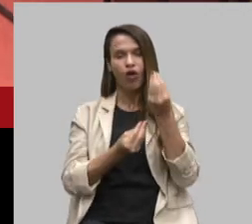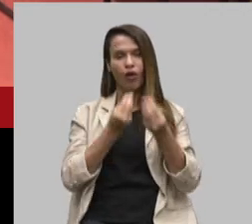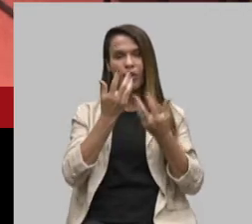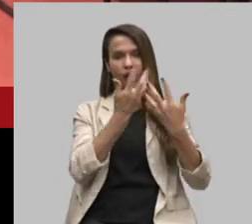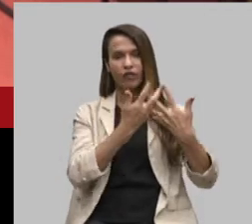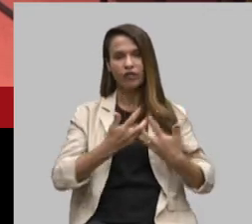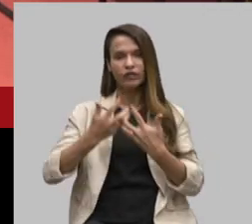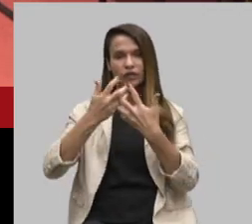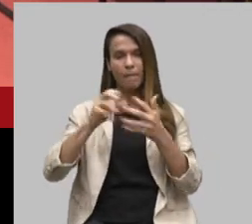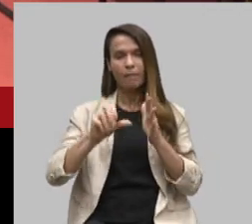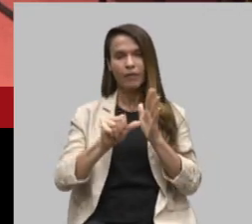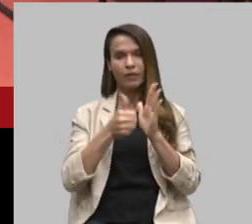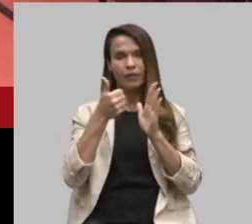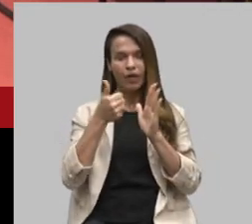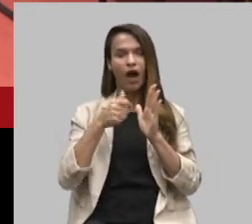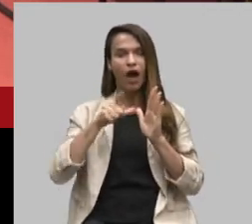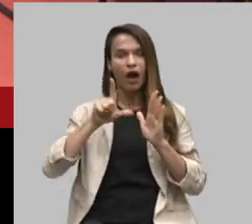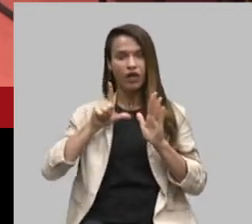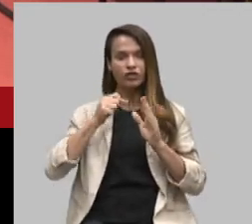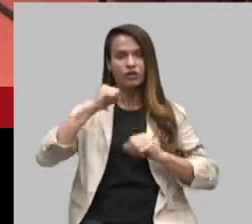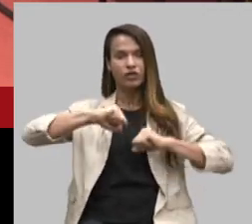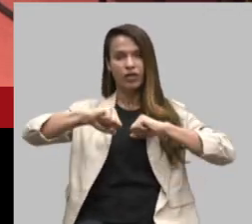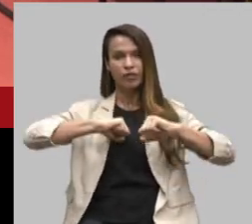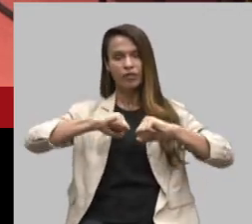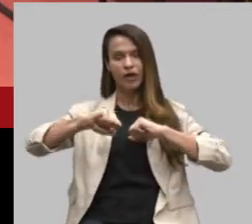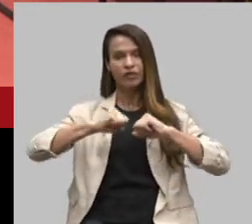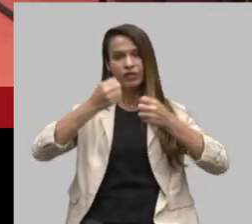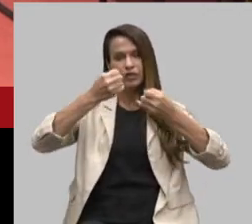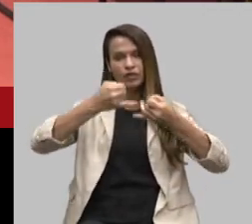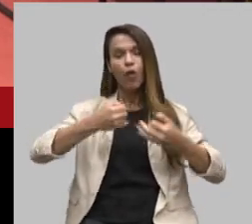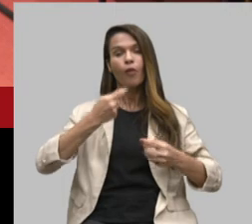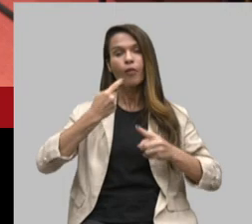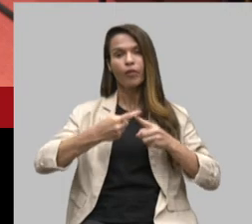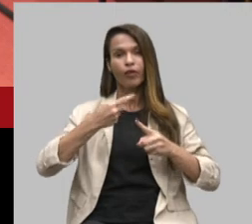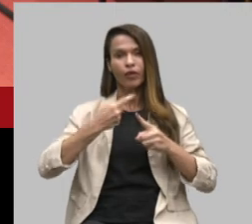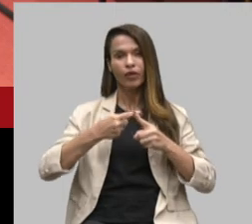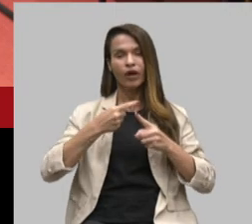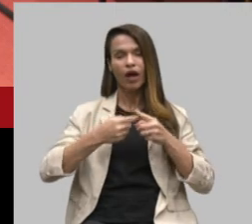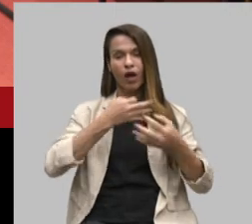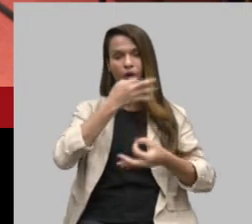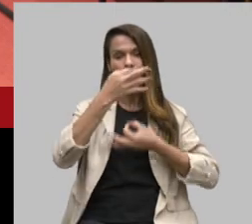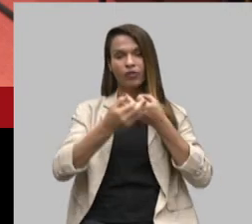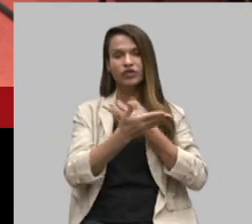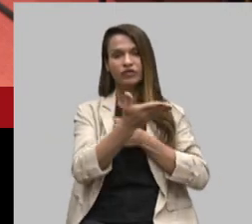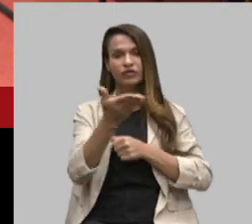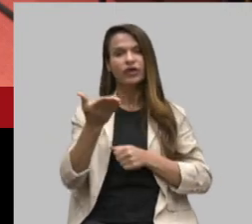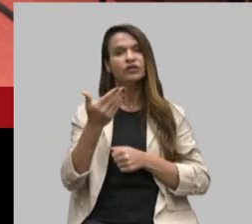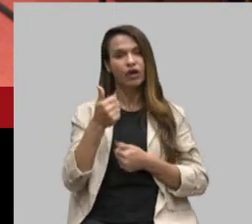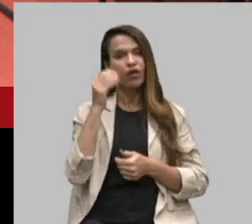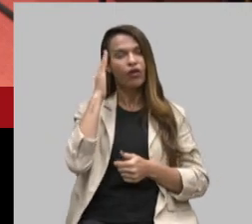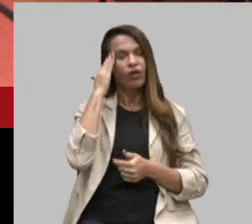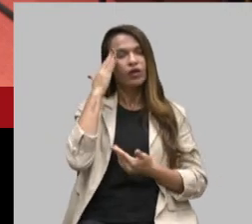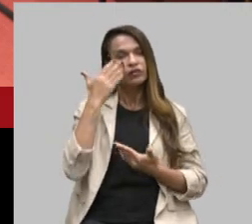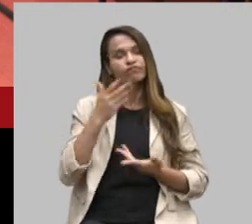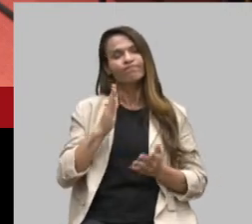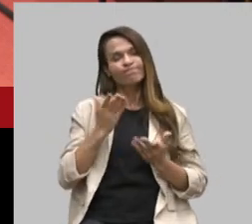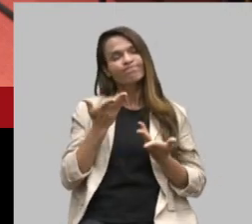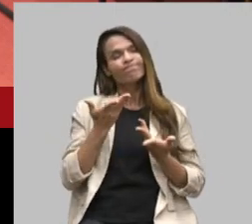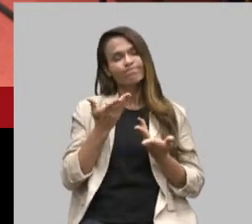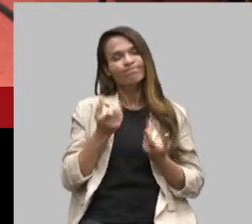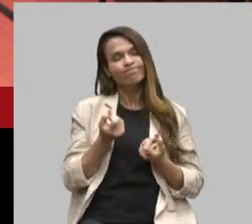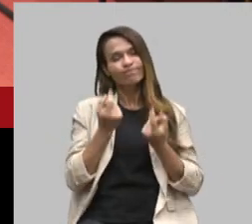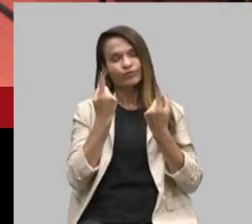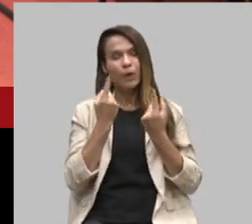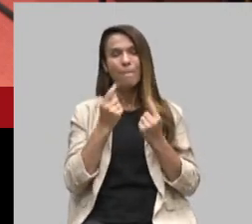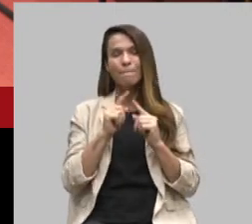primeiro antes de eu debater o ponto e explicar o por que o argumento de vocês eu entendo a indignação mas ele é inviável